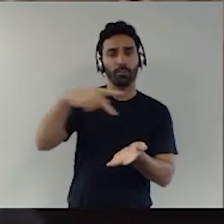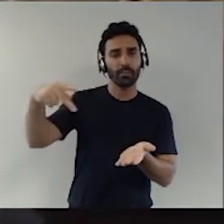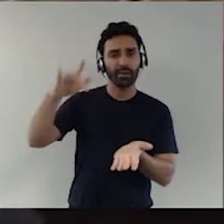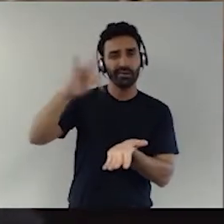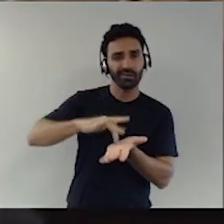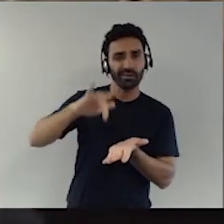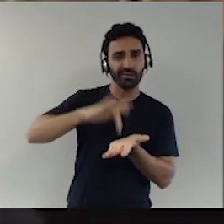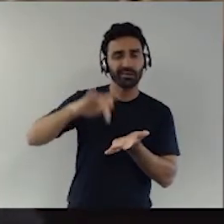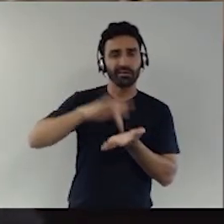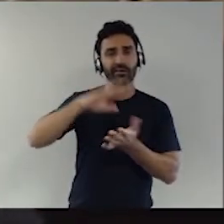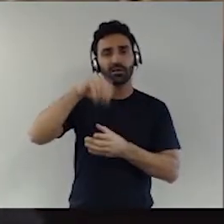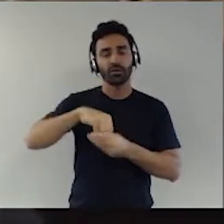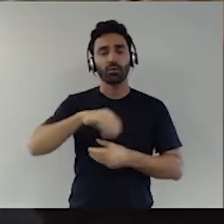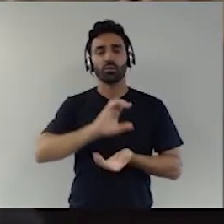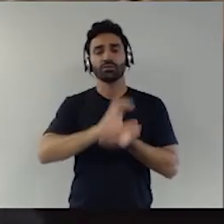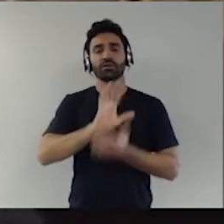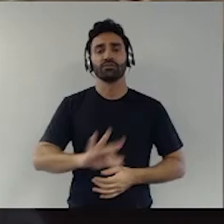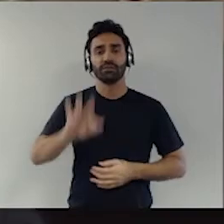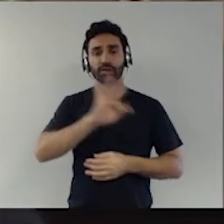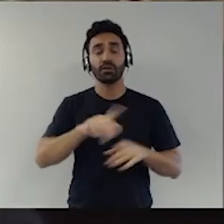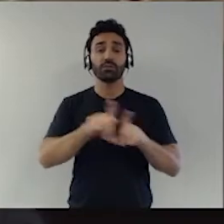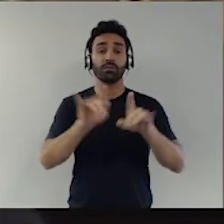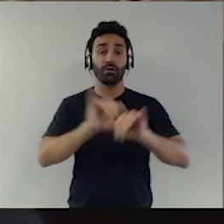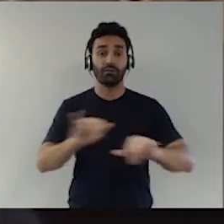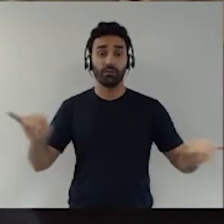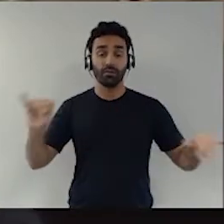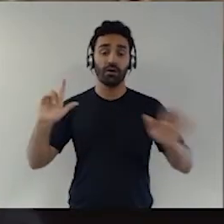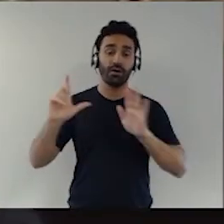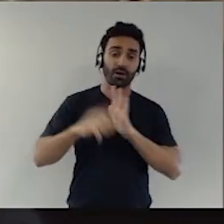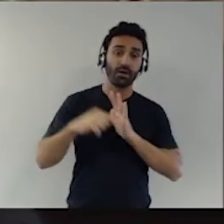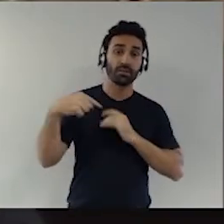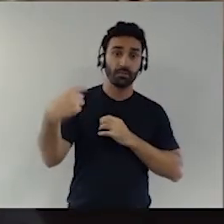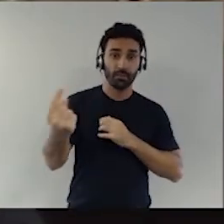Conselho Federal, informar também que, na sequência,